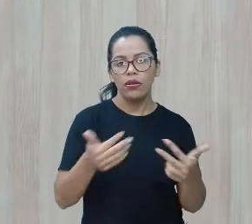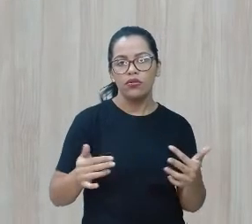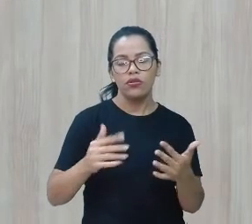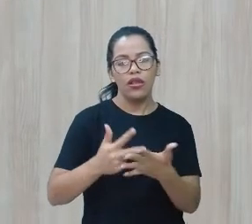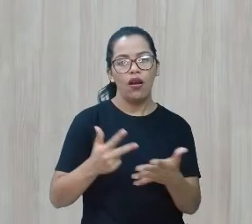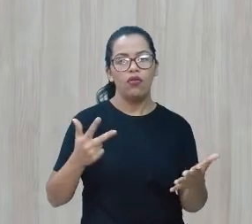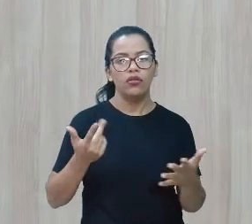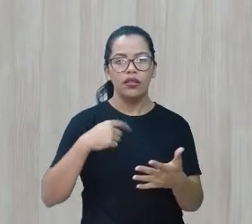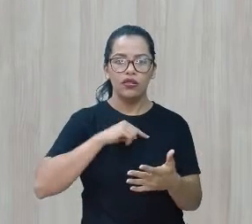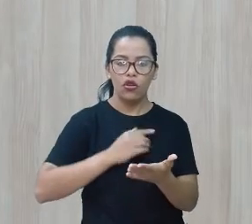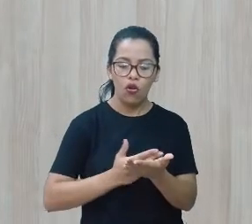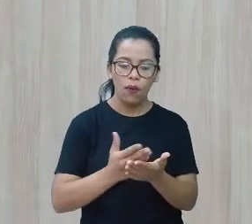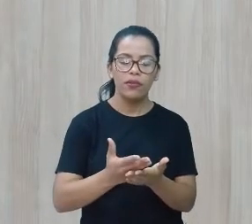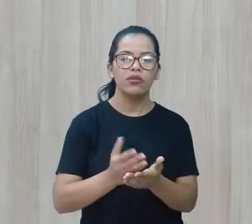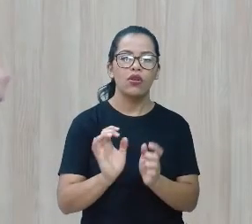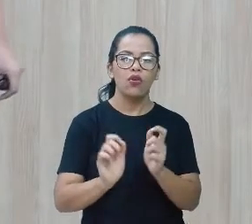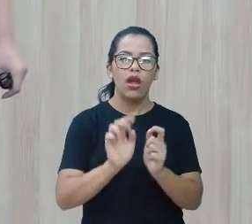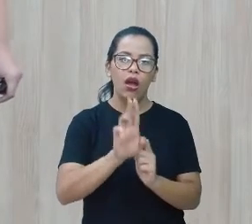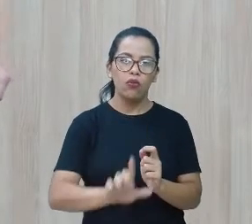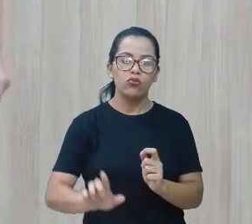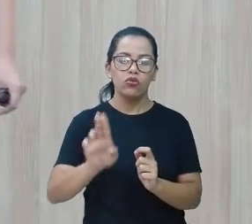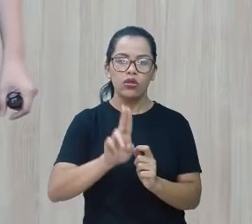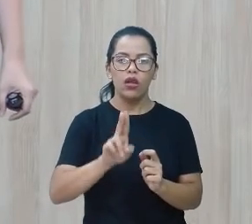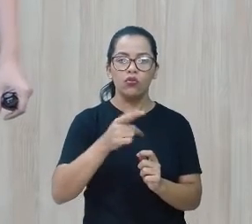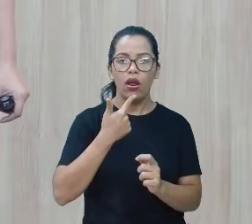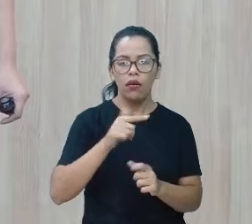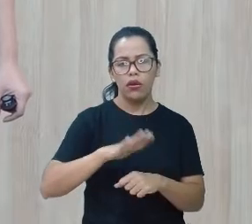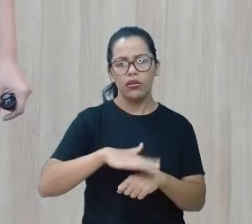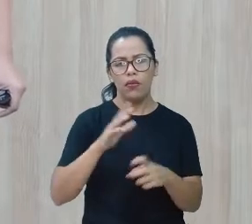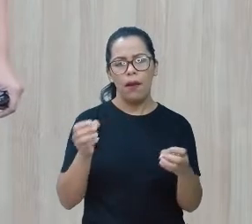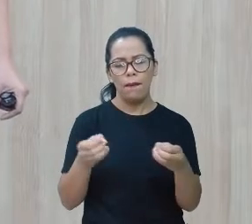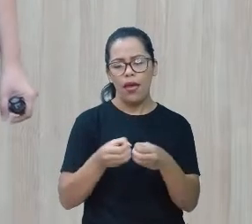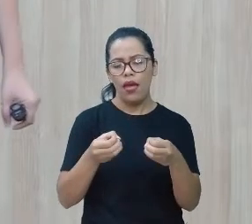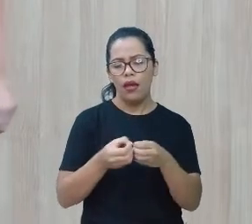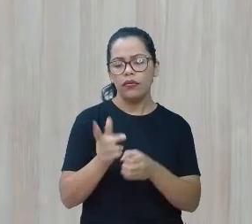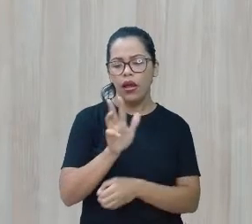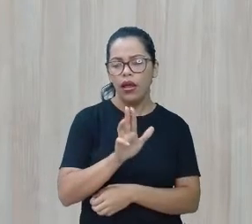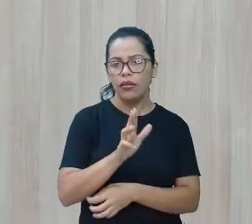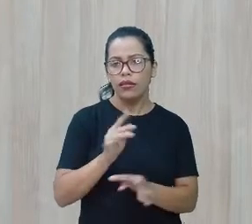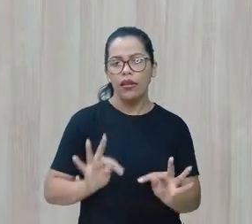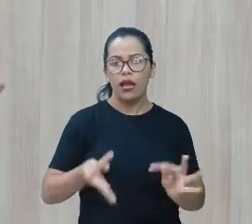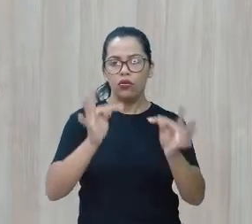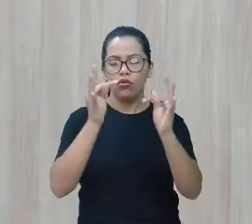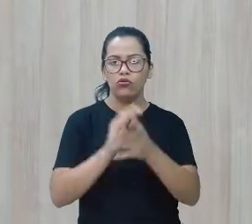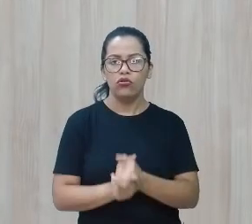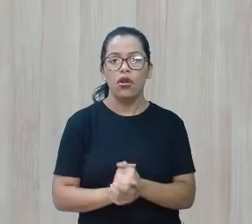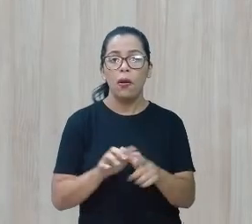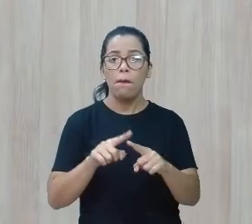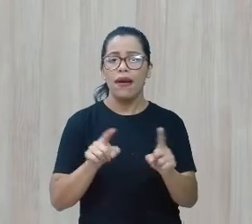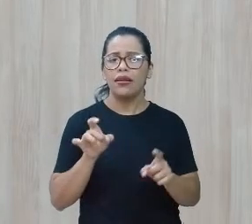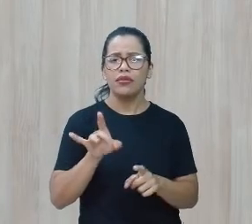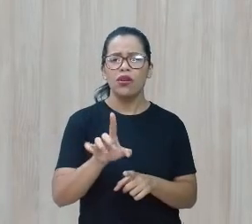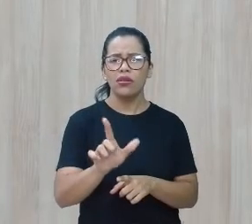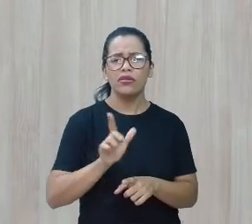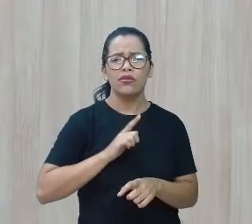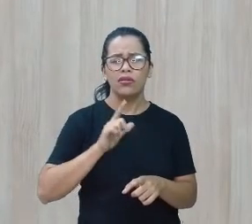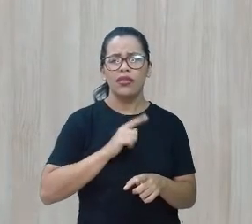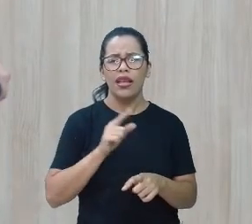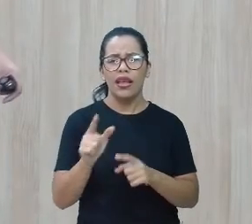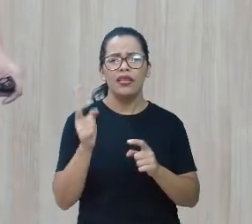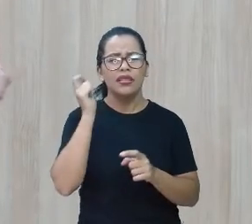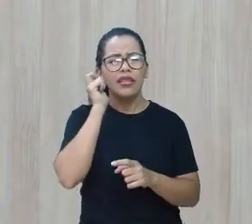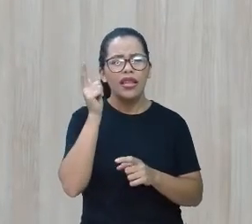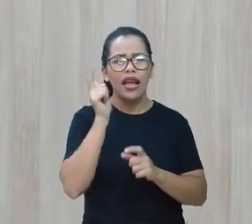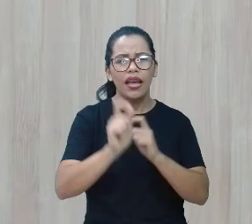linguagem mais próxima da tecnologia. Mas será mesmo que somente isso daqui traz para a gente essa noção de lógica de